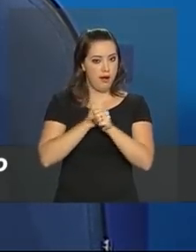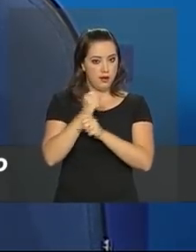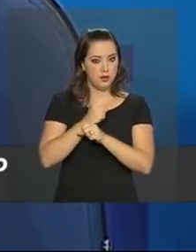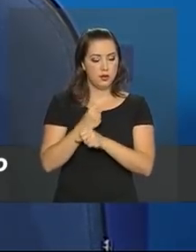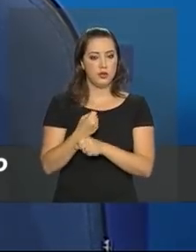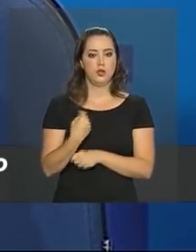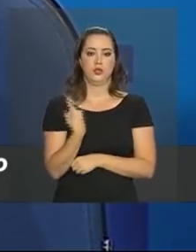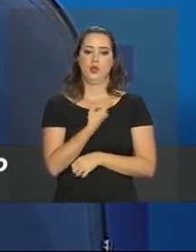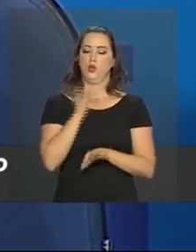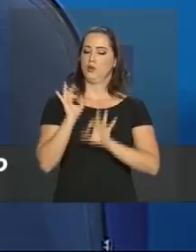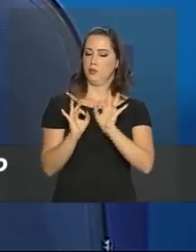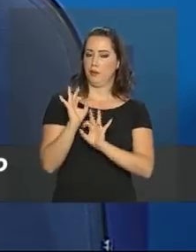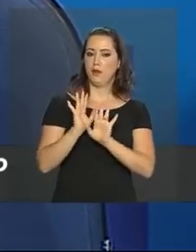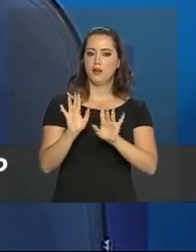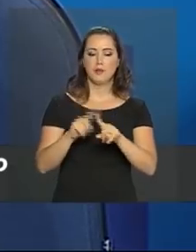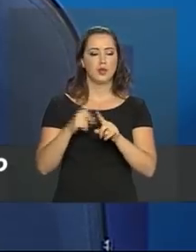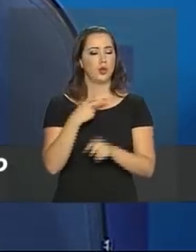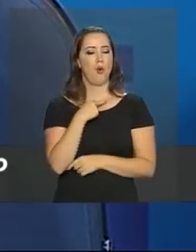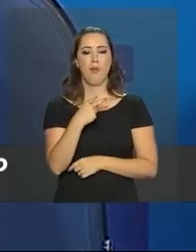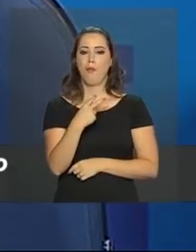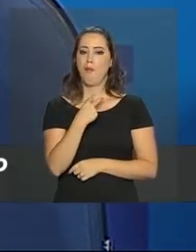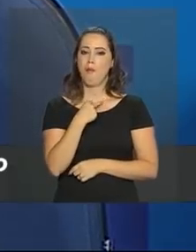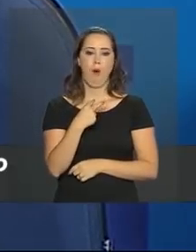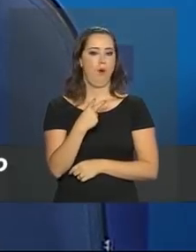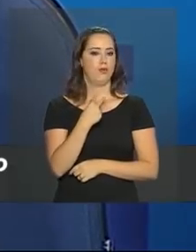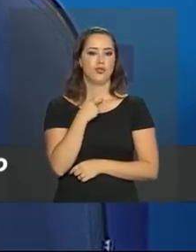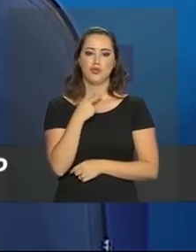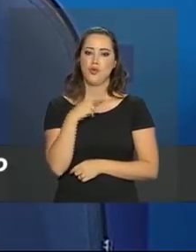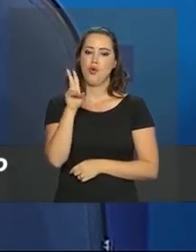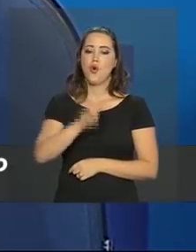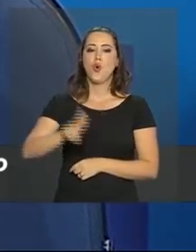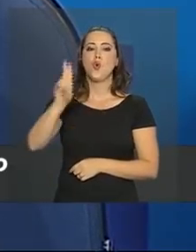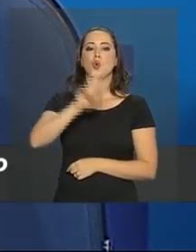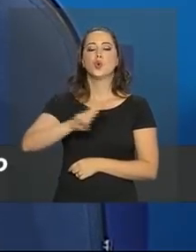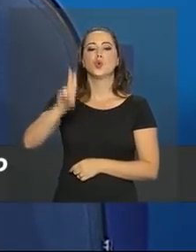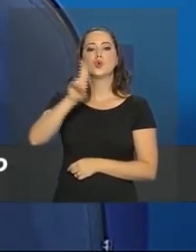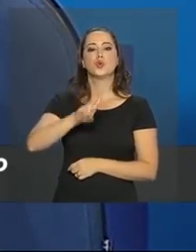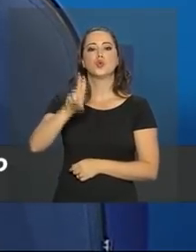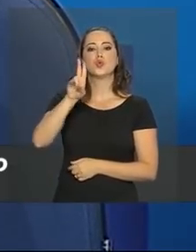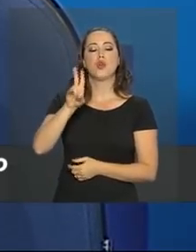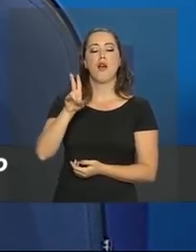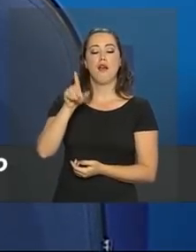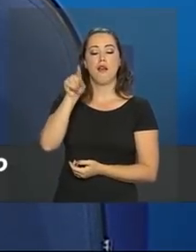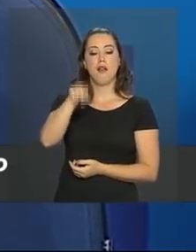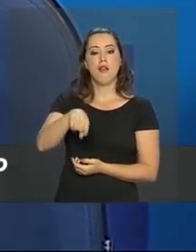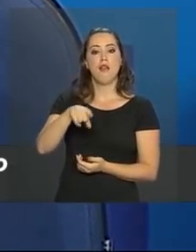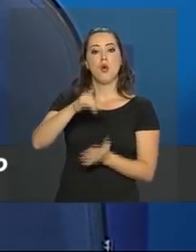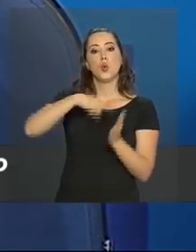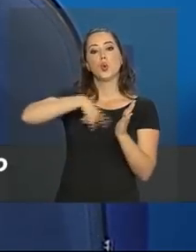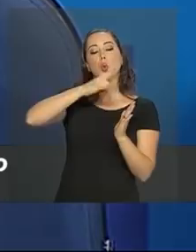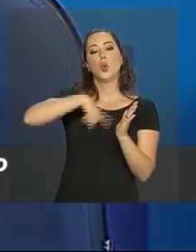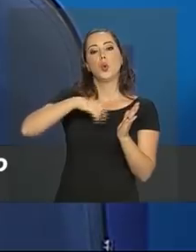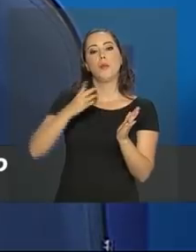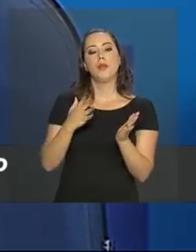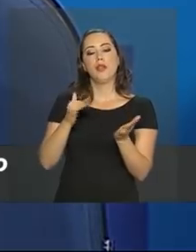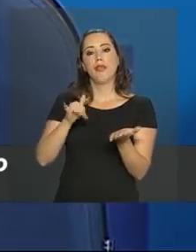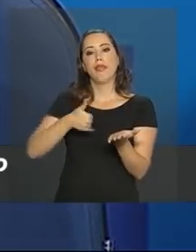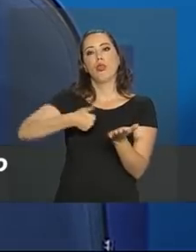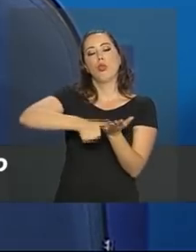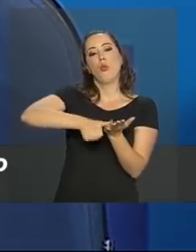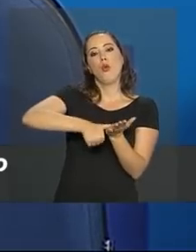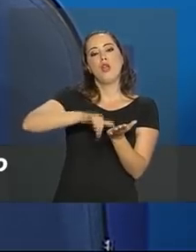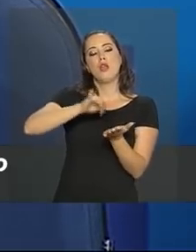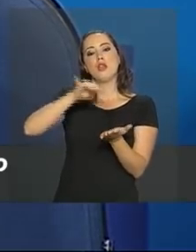preparados para isso nós não podemos aceitar aquela identificação por meio da carteira de identidade digital